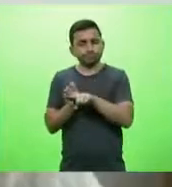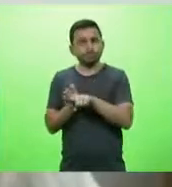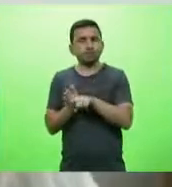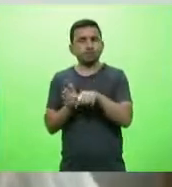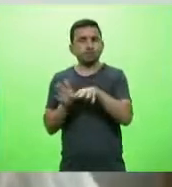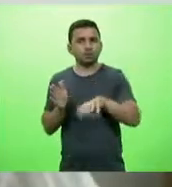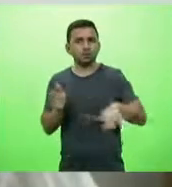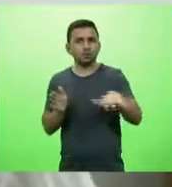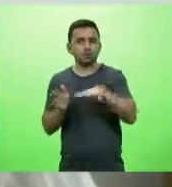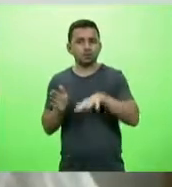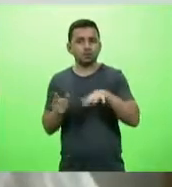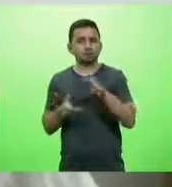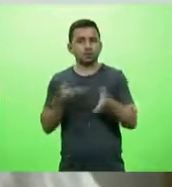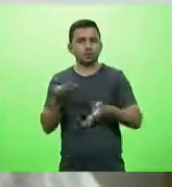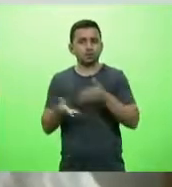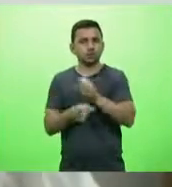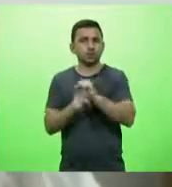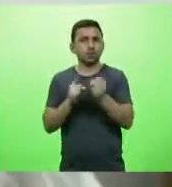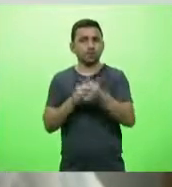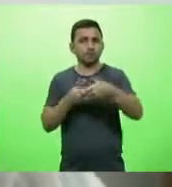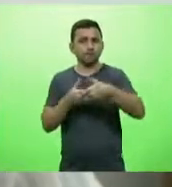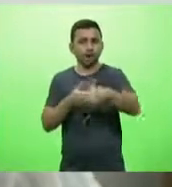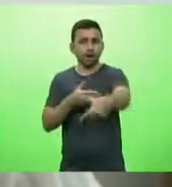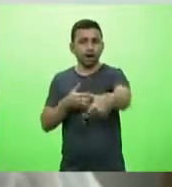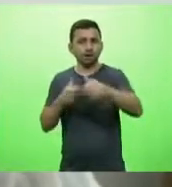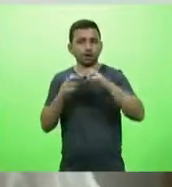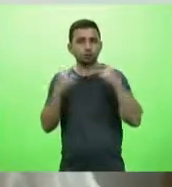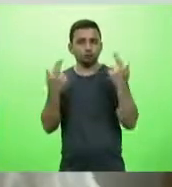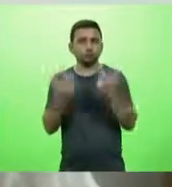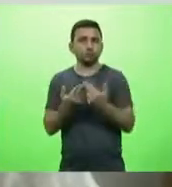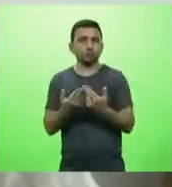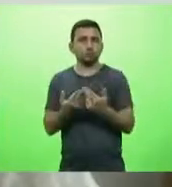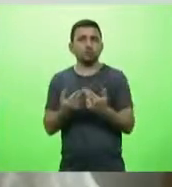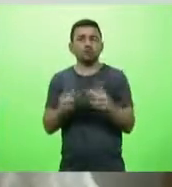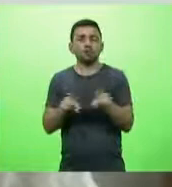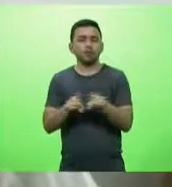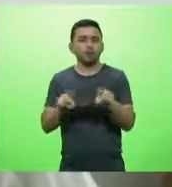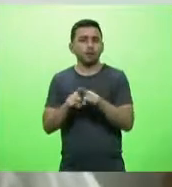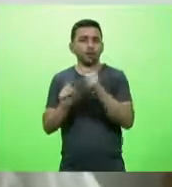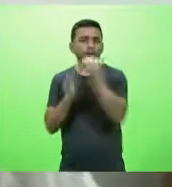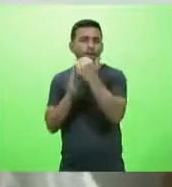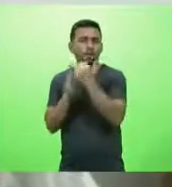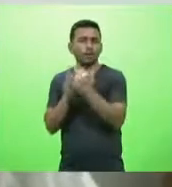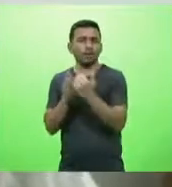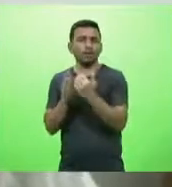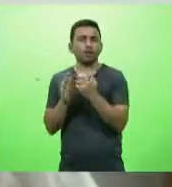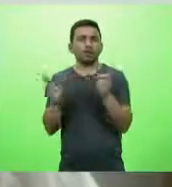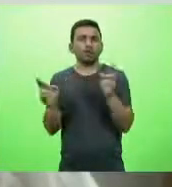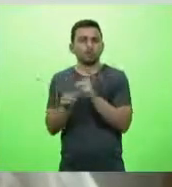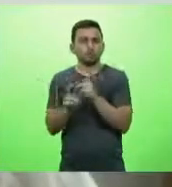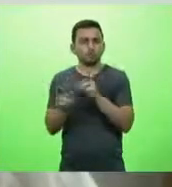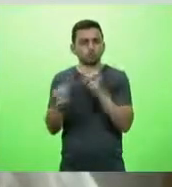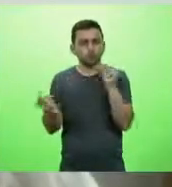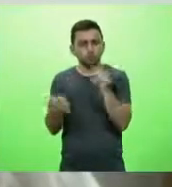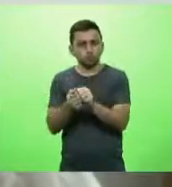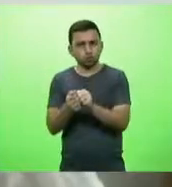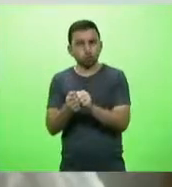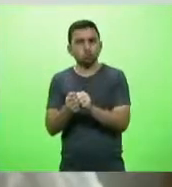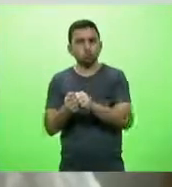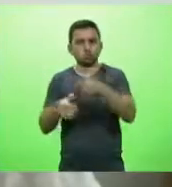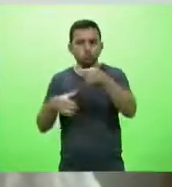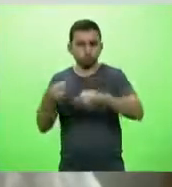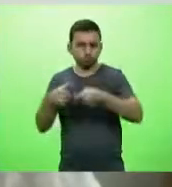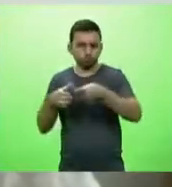da Assistência Social, que será realizada este ano, e de uma relação muito próxima com o comitê e com a frente